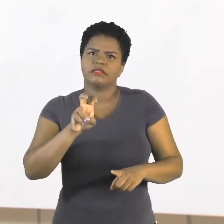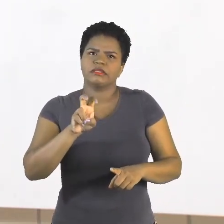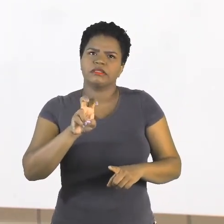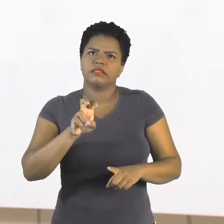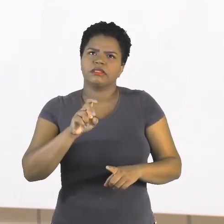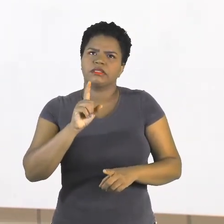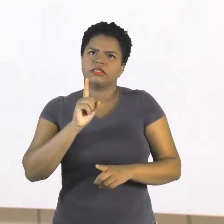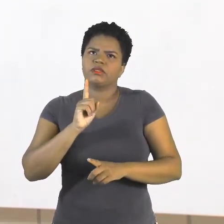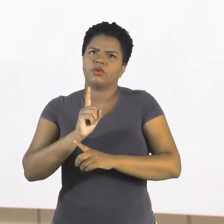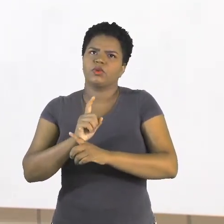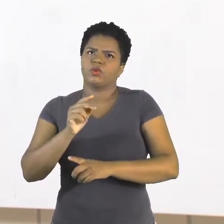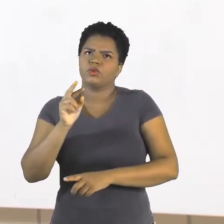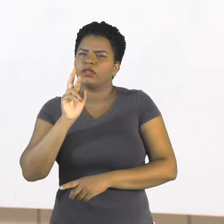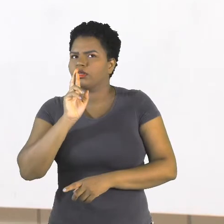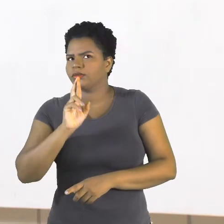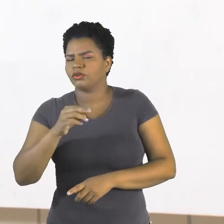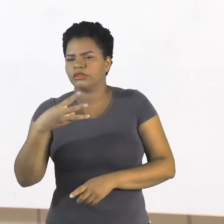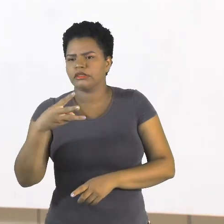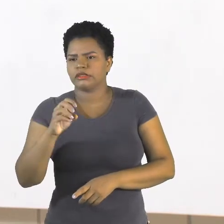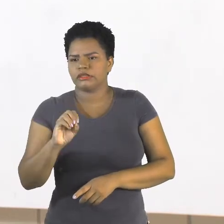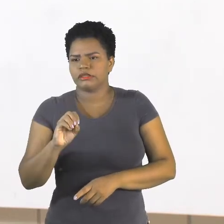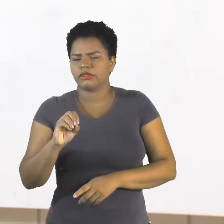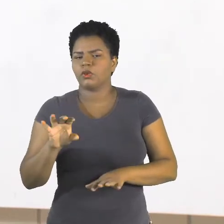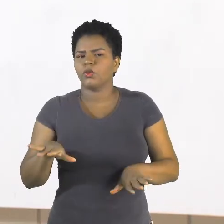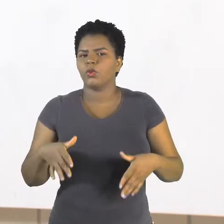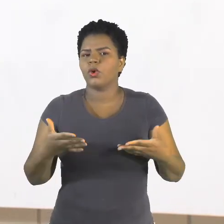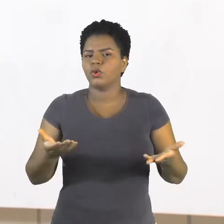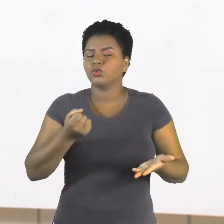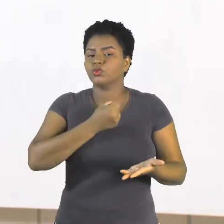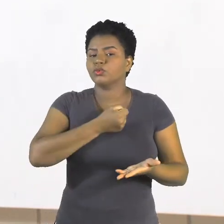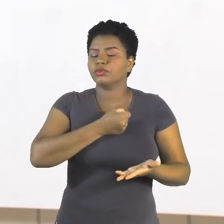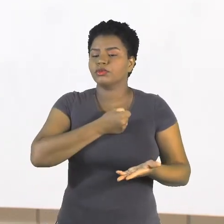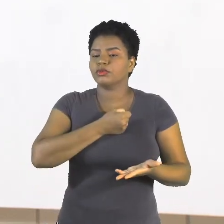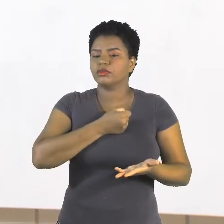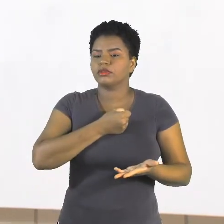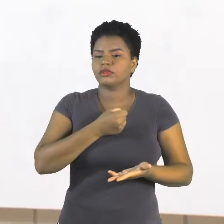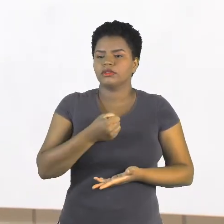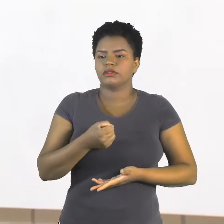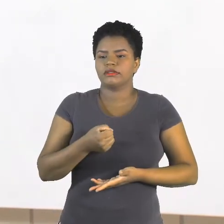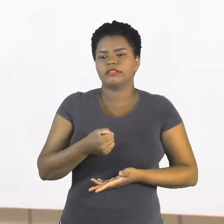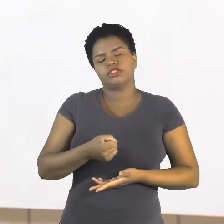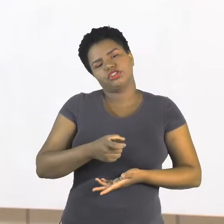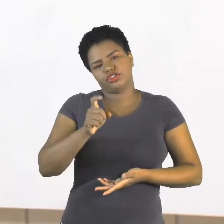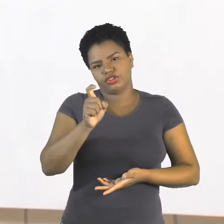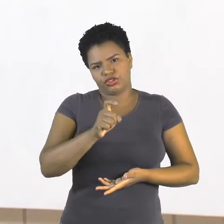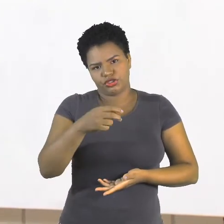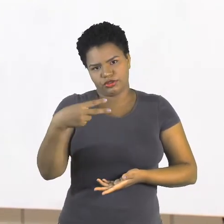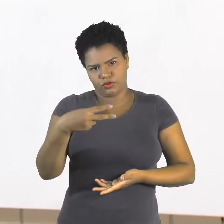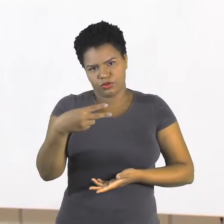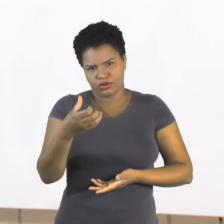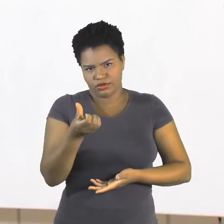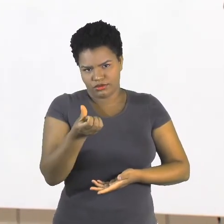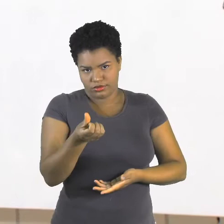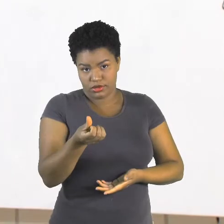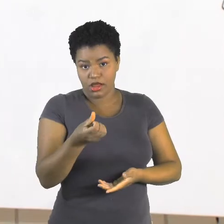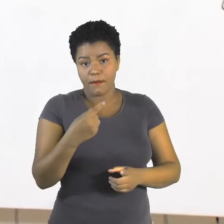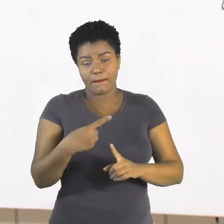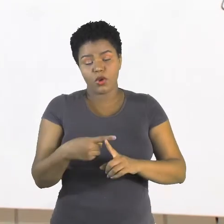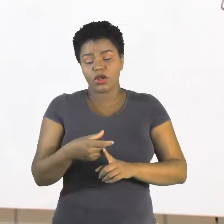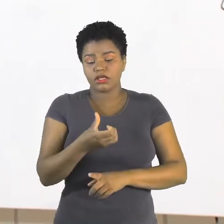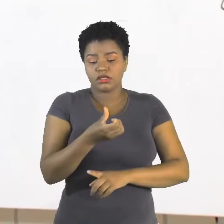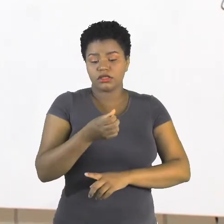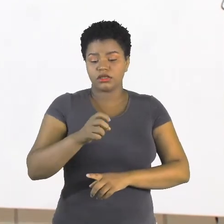Que número eu multiplico por 5 que dá 30? X é igual a 6. Por quê? Porque 6 vezes 5